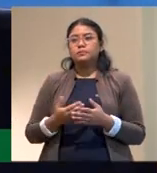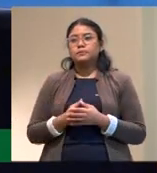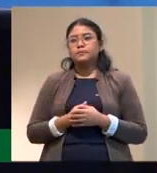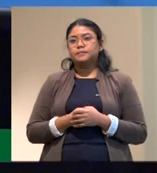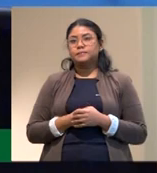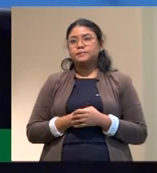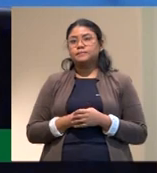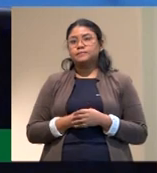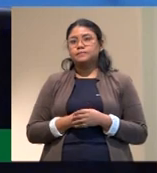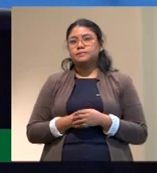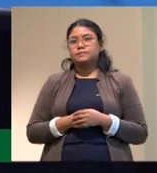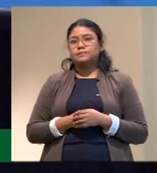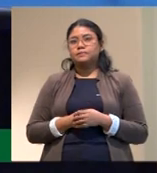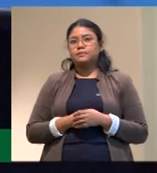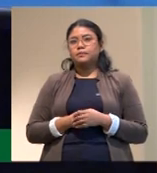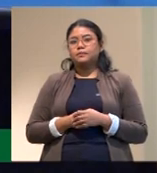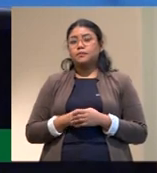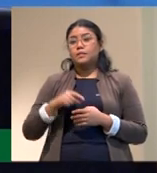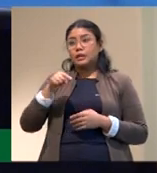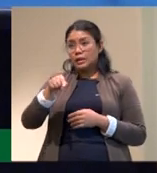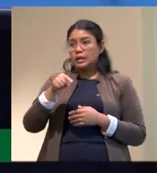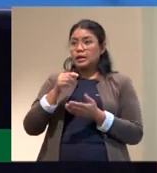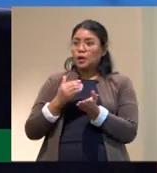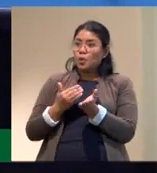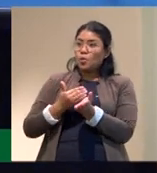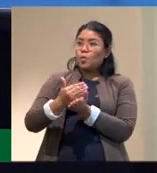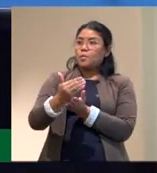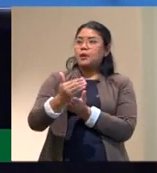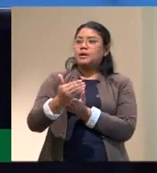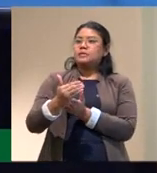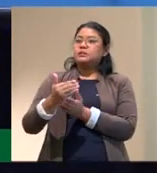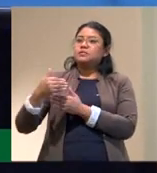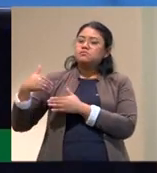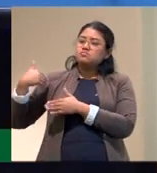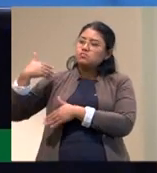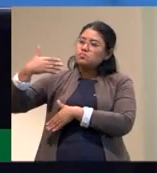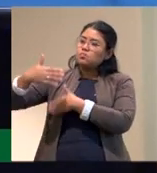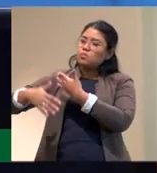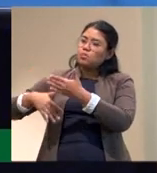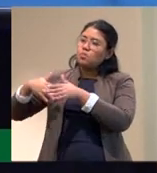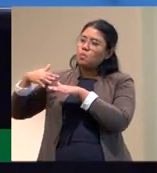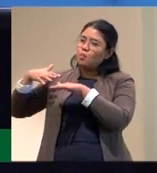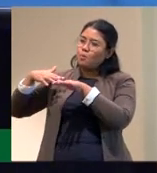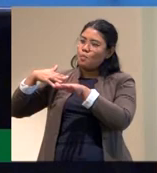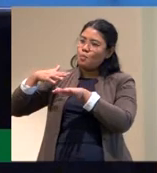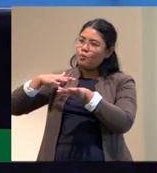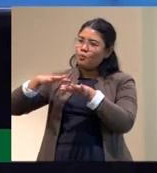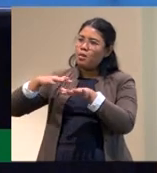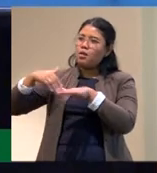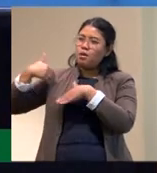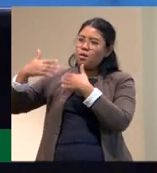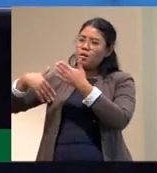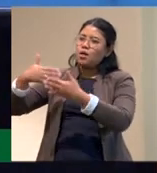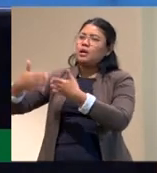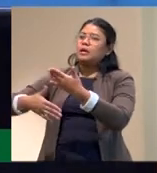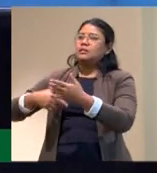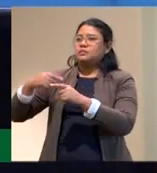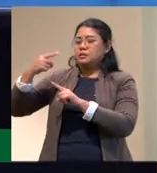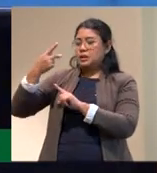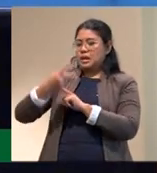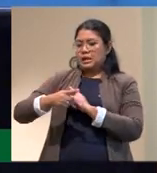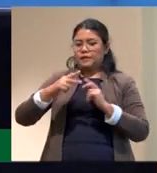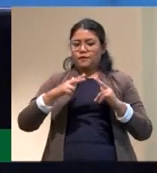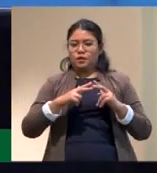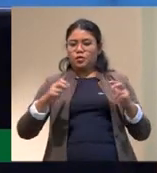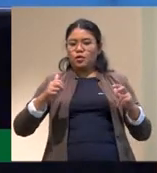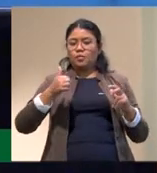e aí é que inicia todo esse movimento, eu acho, né? Não só aqui, porque aqui começou 10 anos depois, em